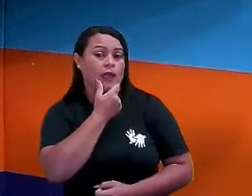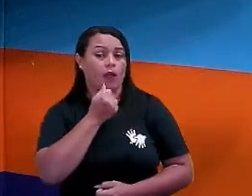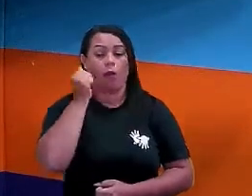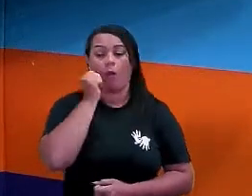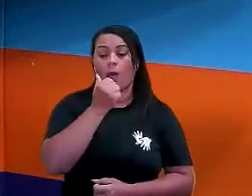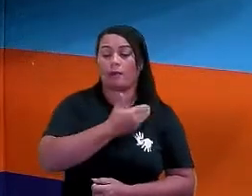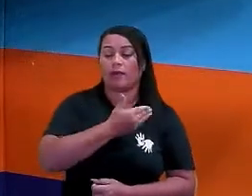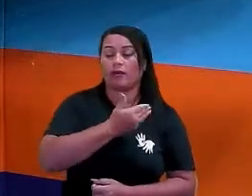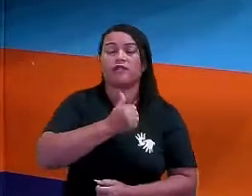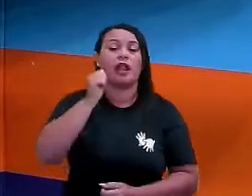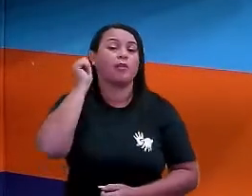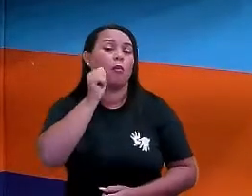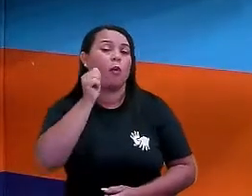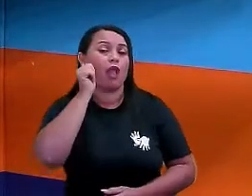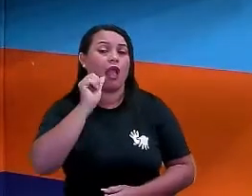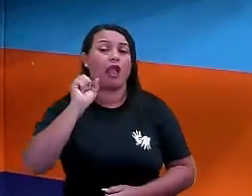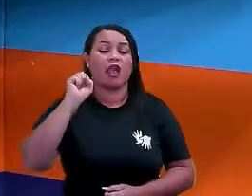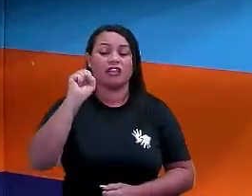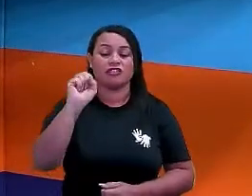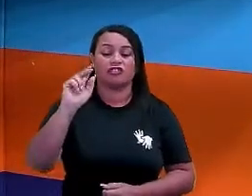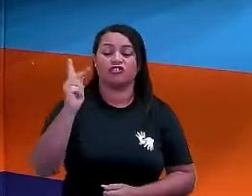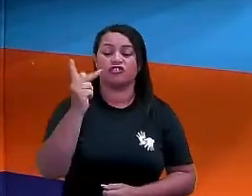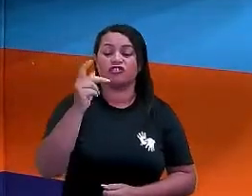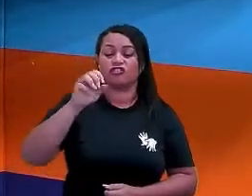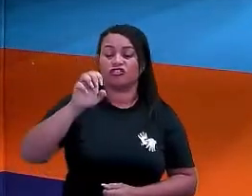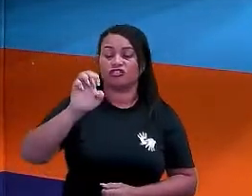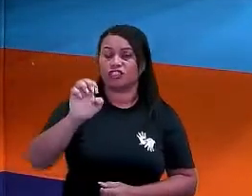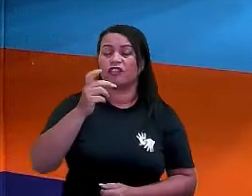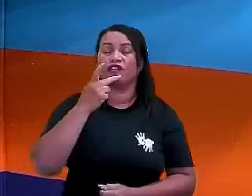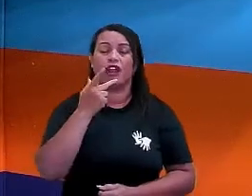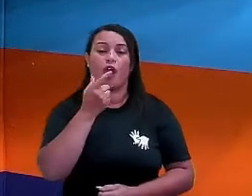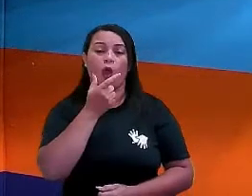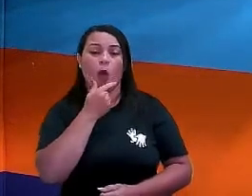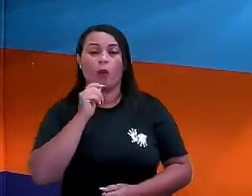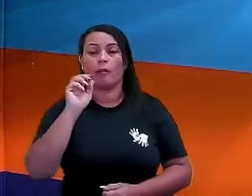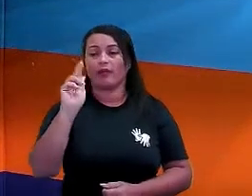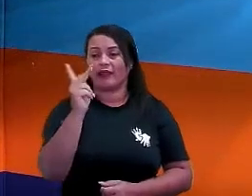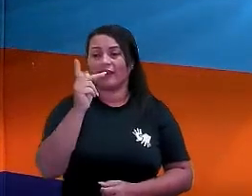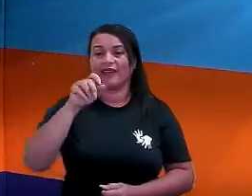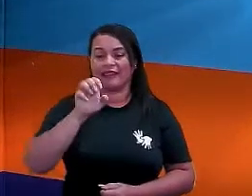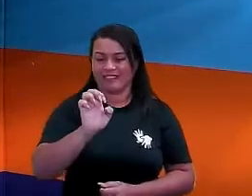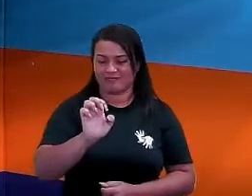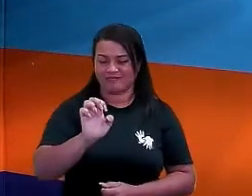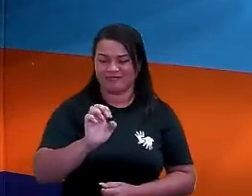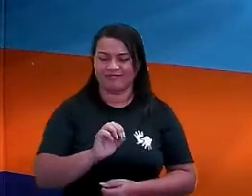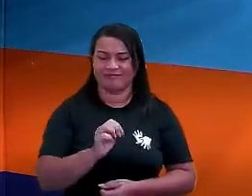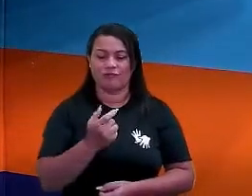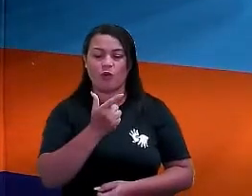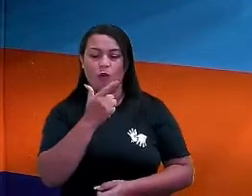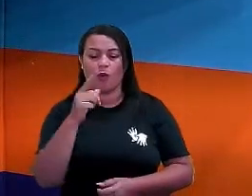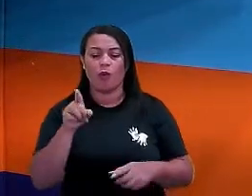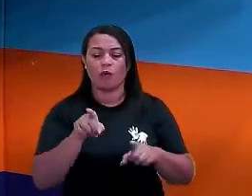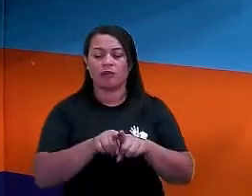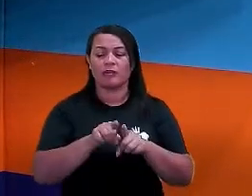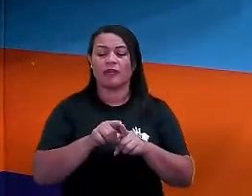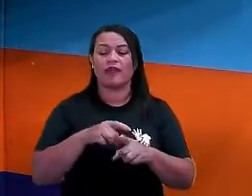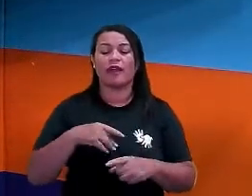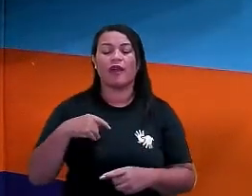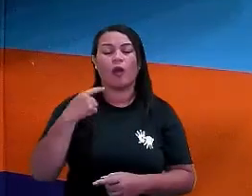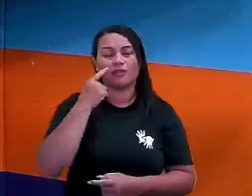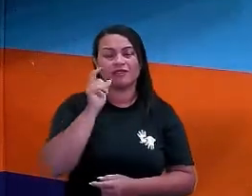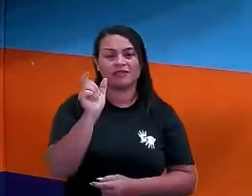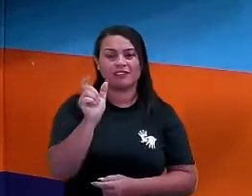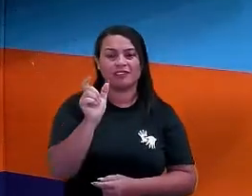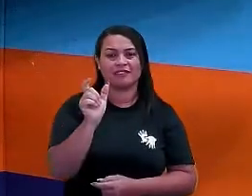à mulher, eu vou usar she. Se for a homem, eu vou usar he. Outro exemplo aí, na negativa. No, he is